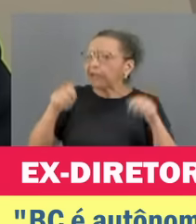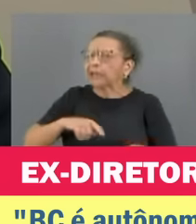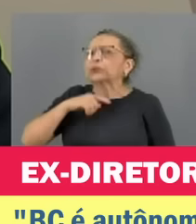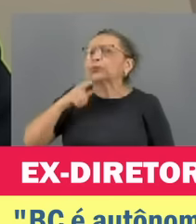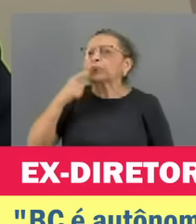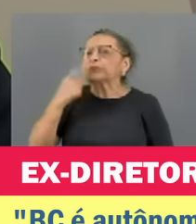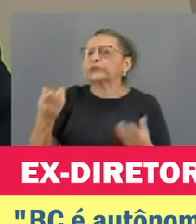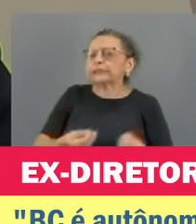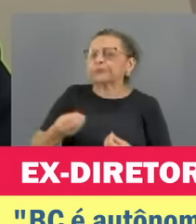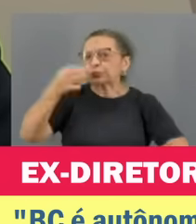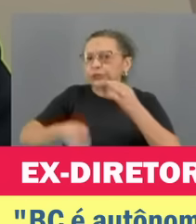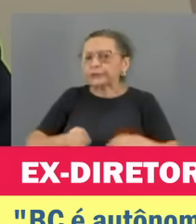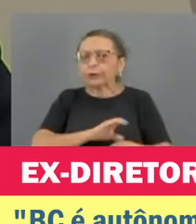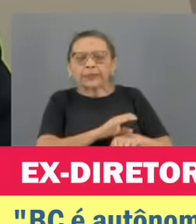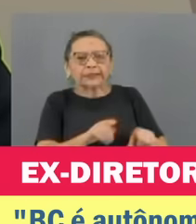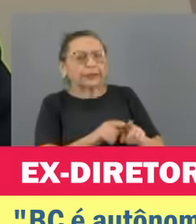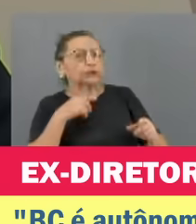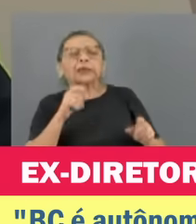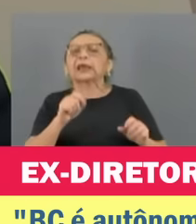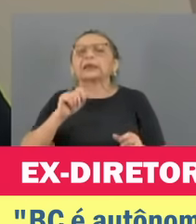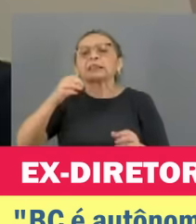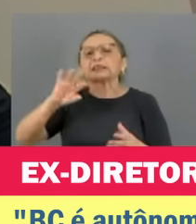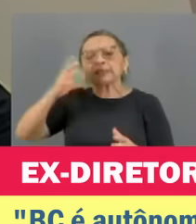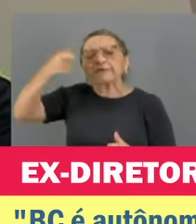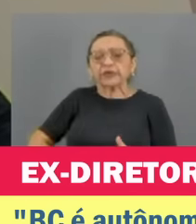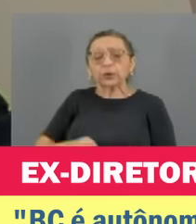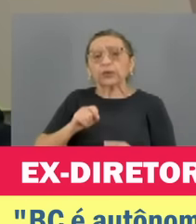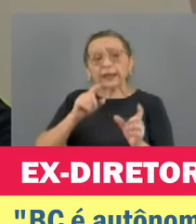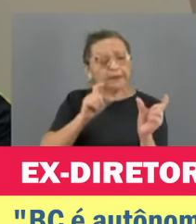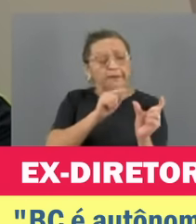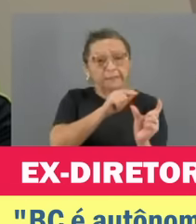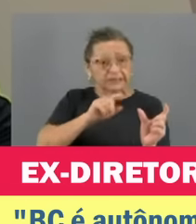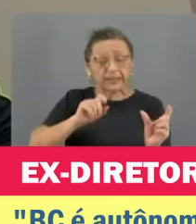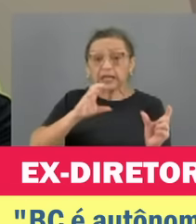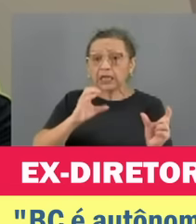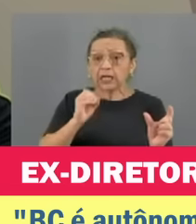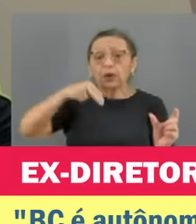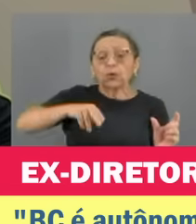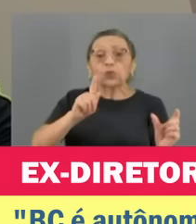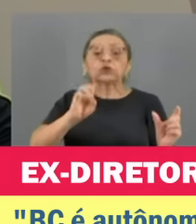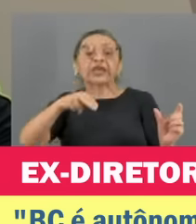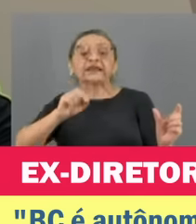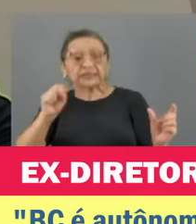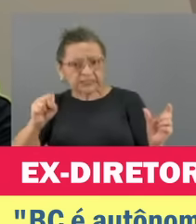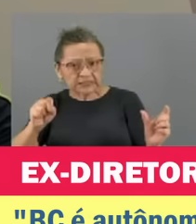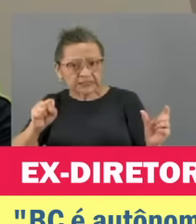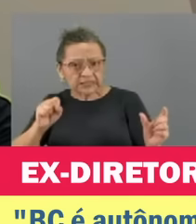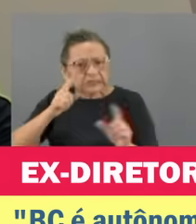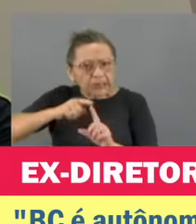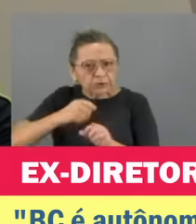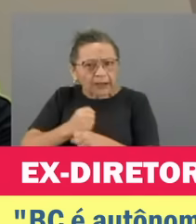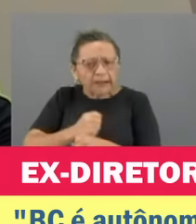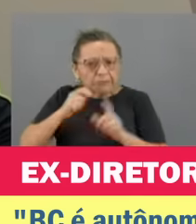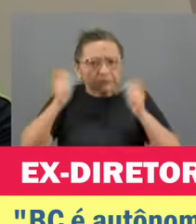constitucionais. Por exemplo, quem define o que é congênere? É possível estabelecer carreiras congêneres para todos os servidores do Banco Central?